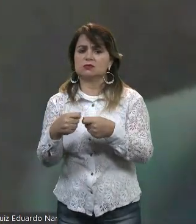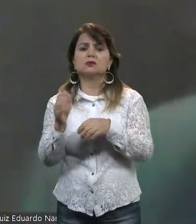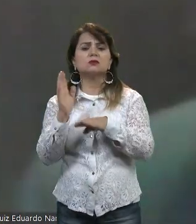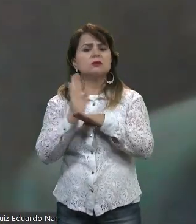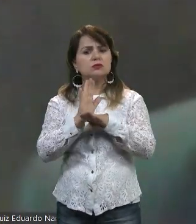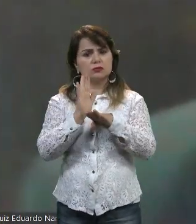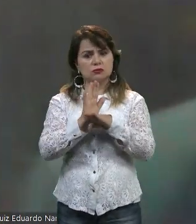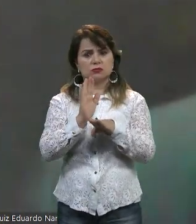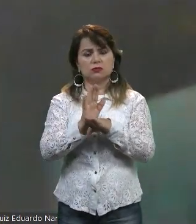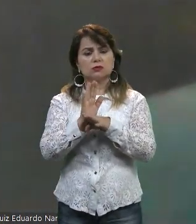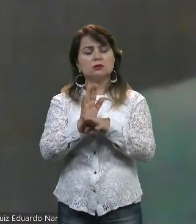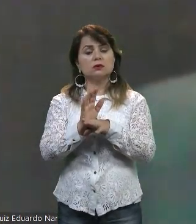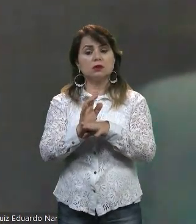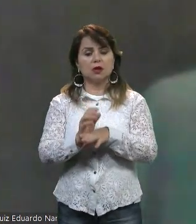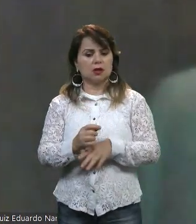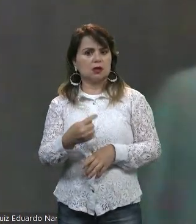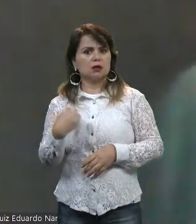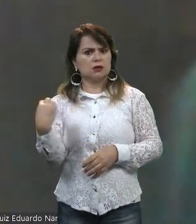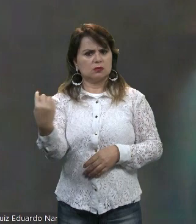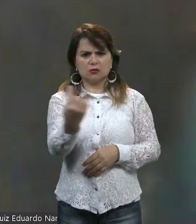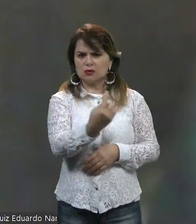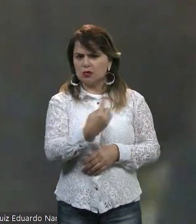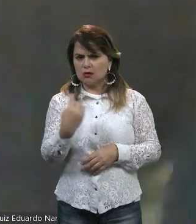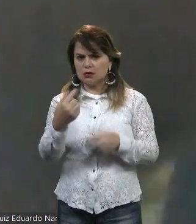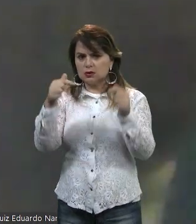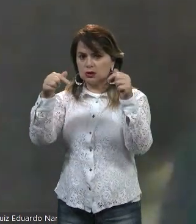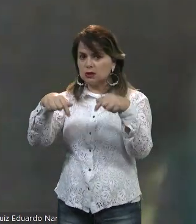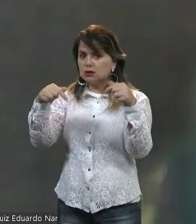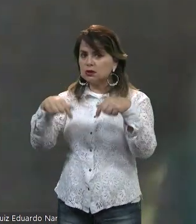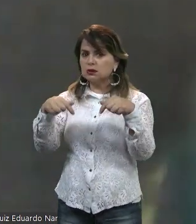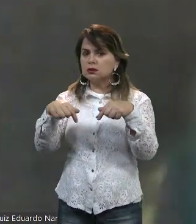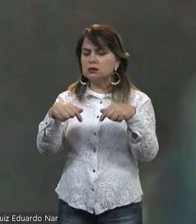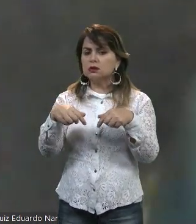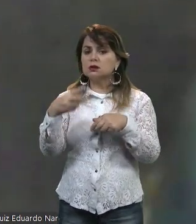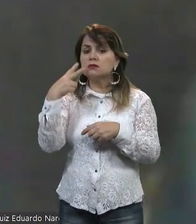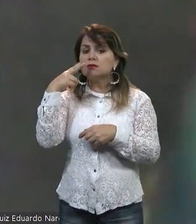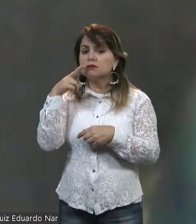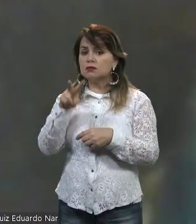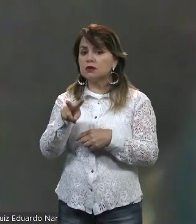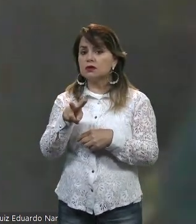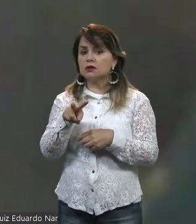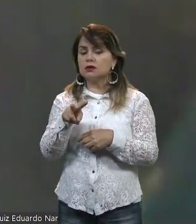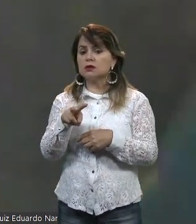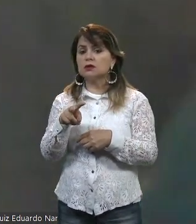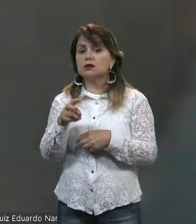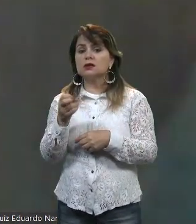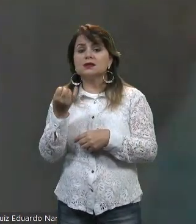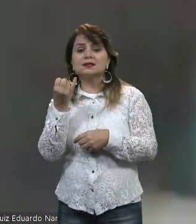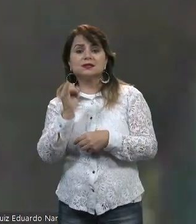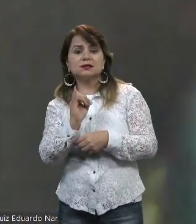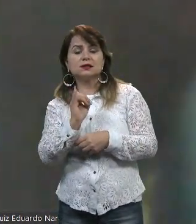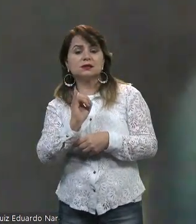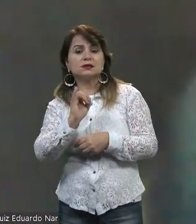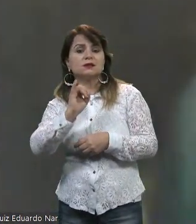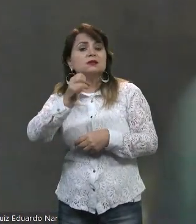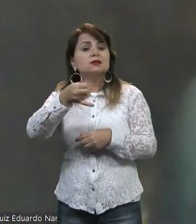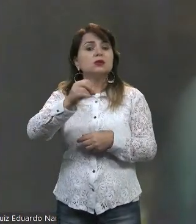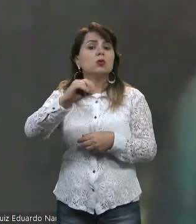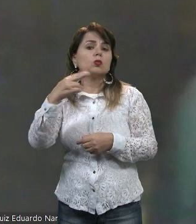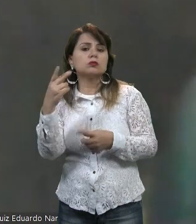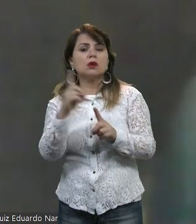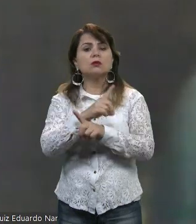E nós aqui vamos verificar, nós que vamos dizer não ao